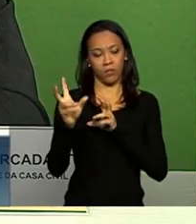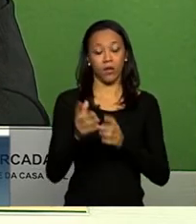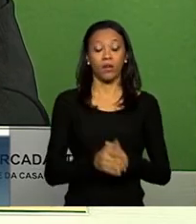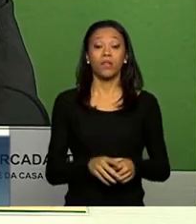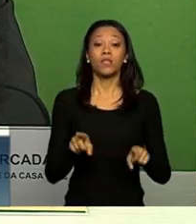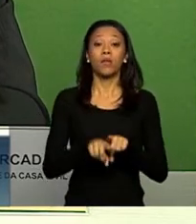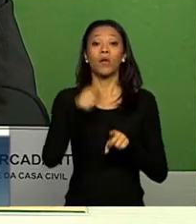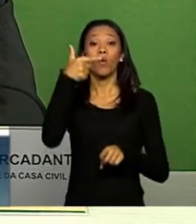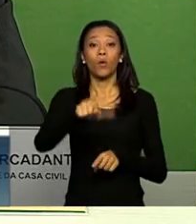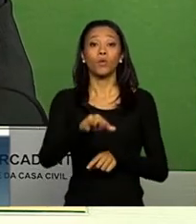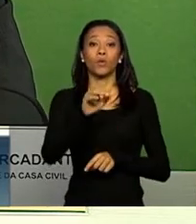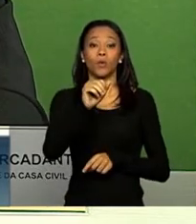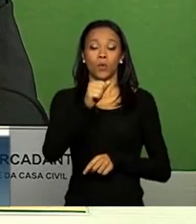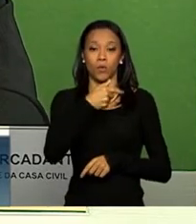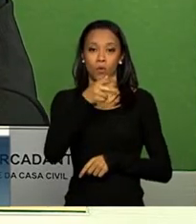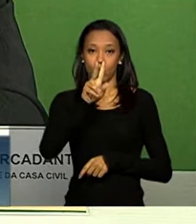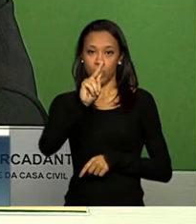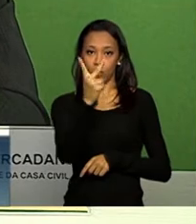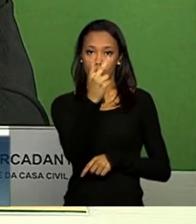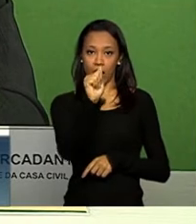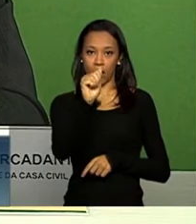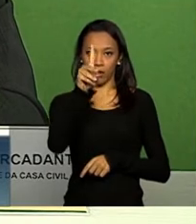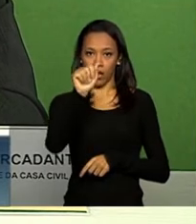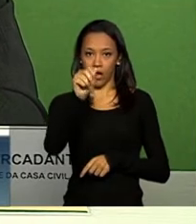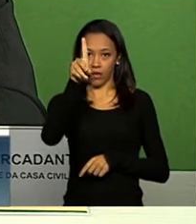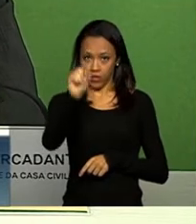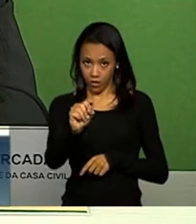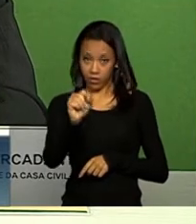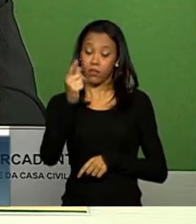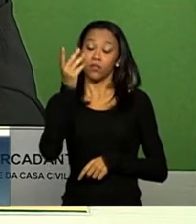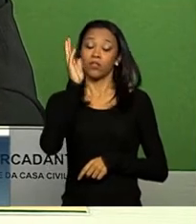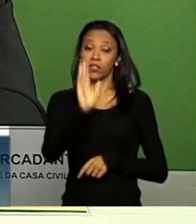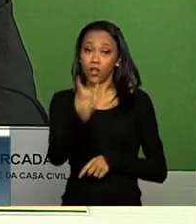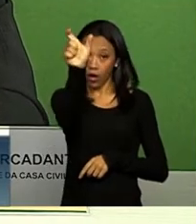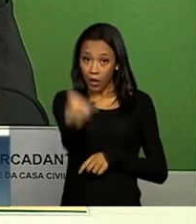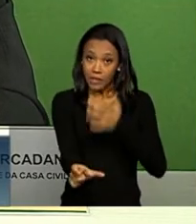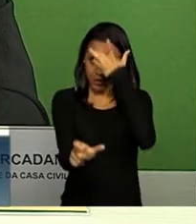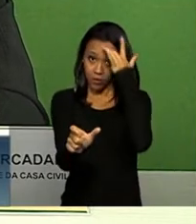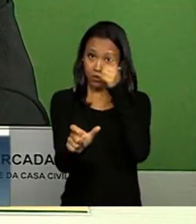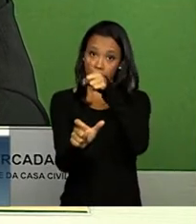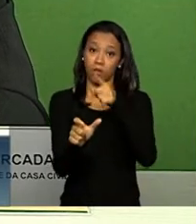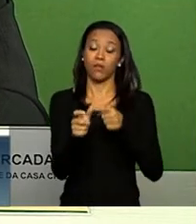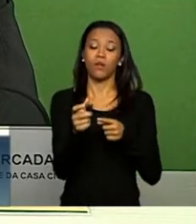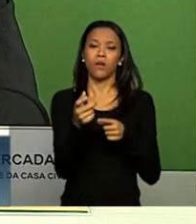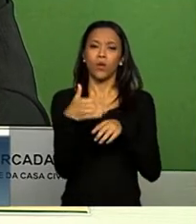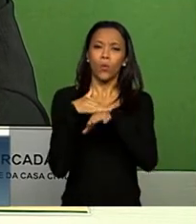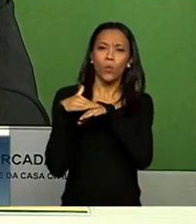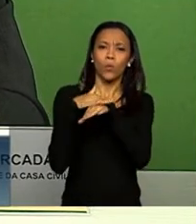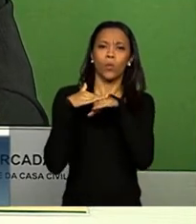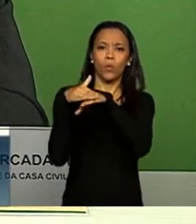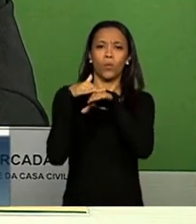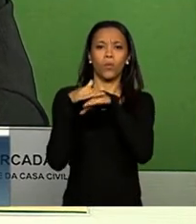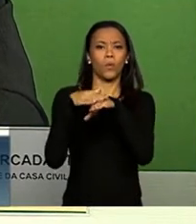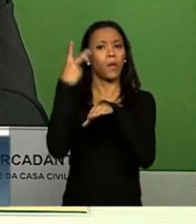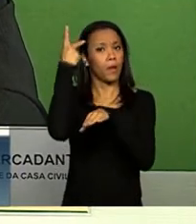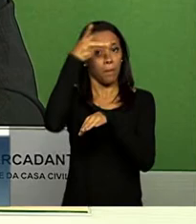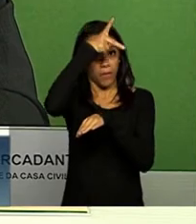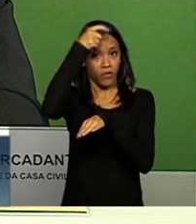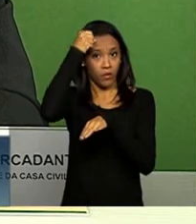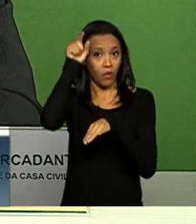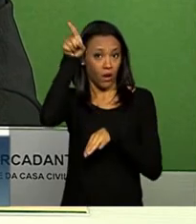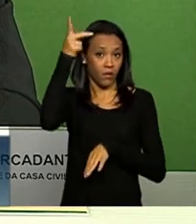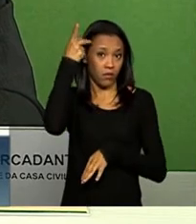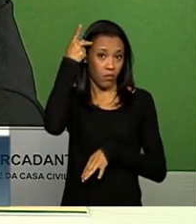governo federal. Eu mesmo já tratei de uma agenda essa semana de algumas prioridades da Prefeitura de São Paulo, que nós